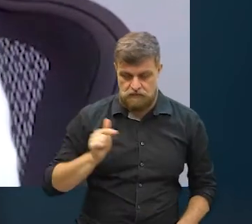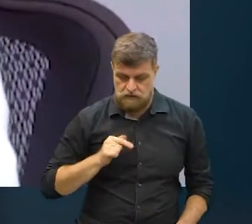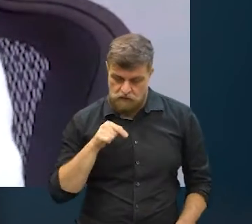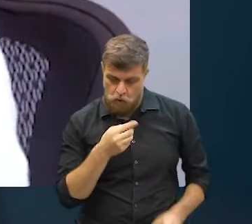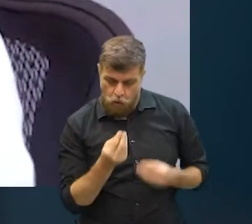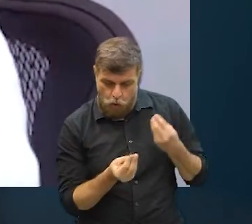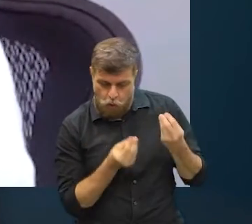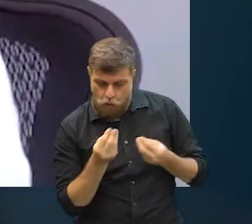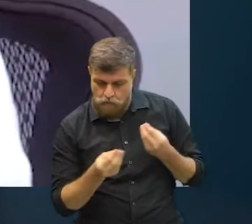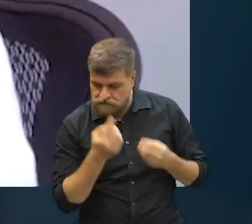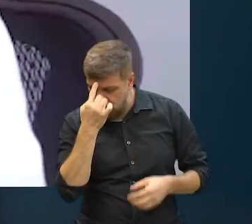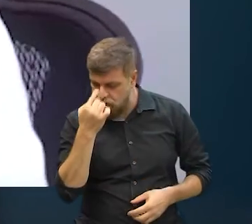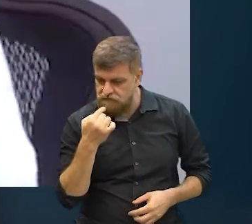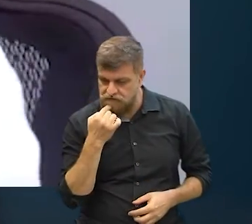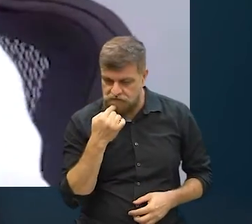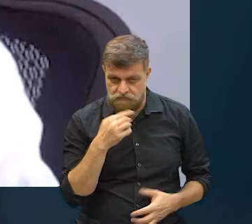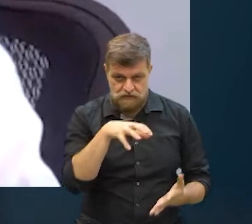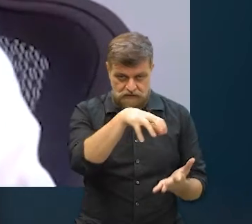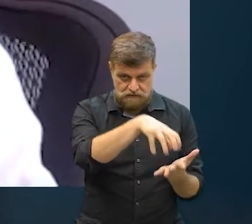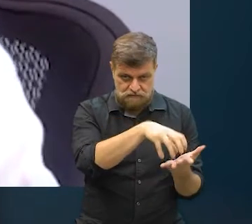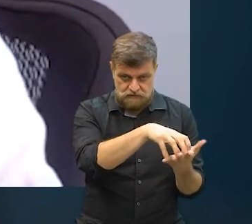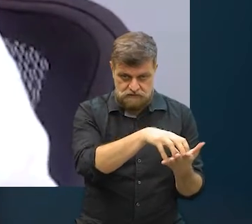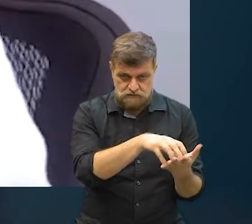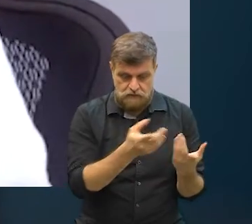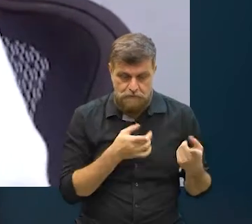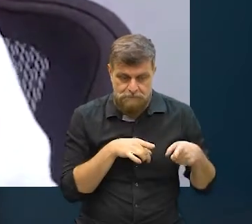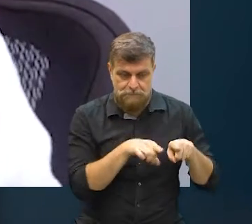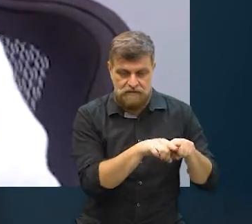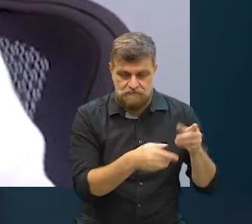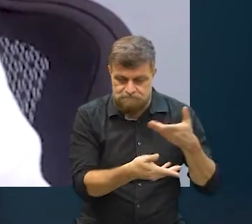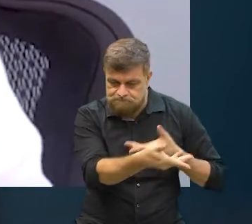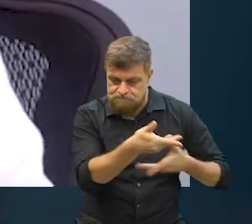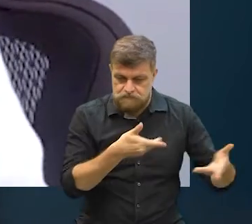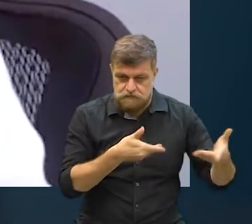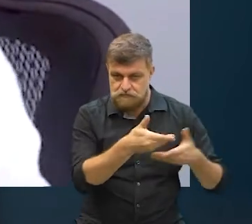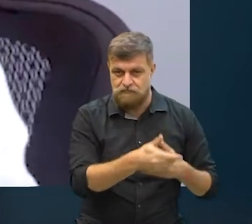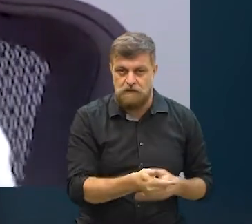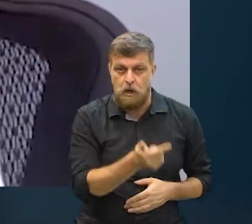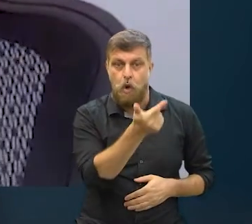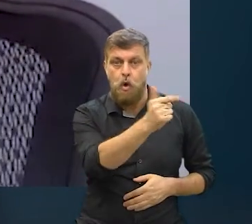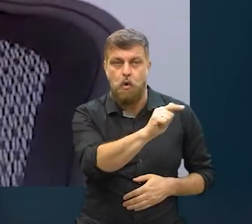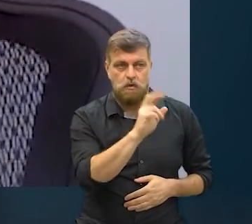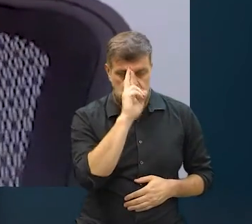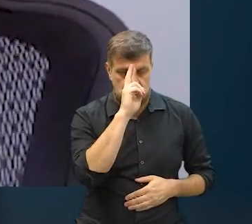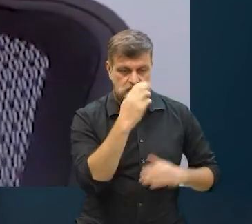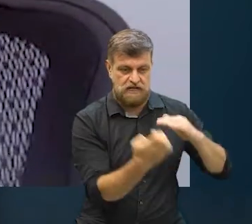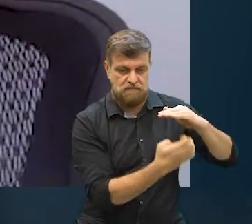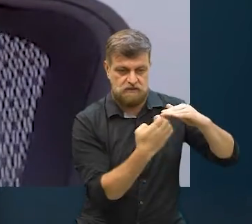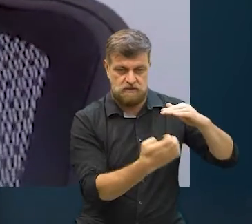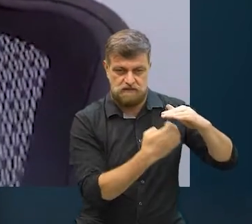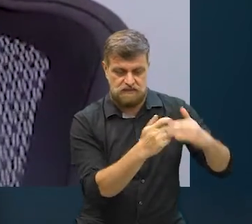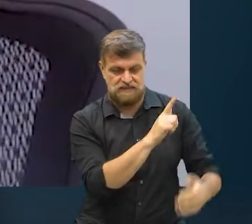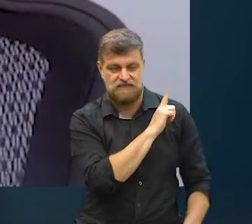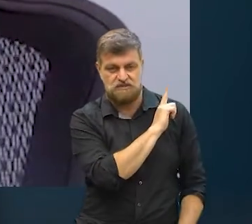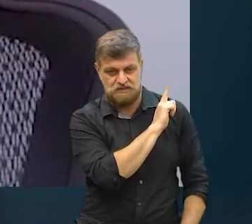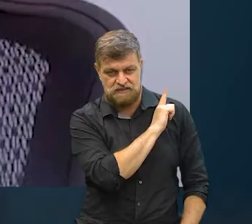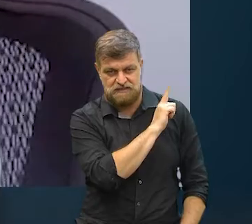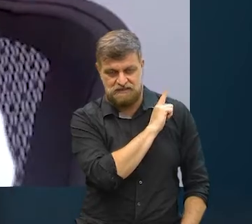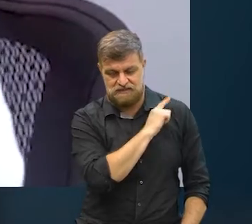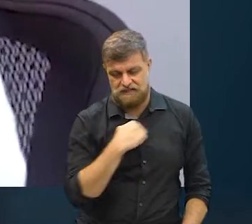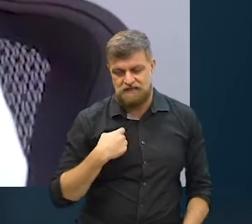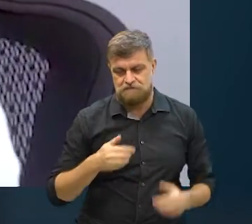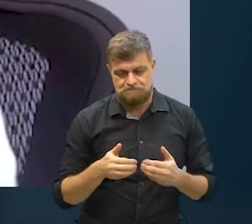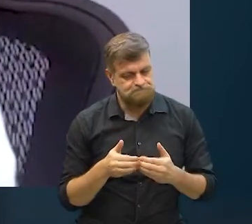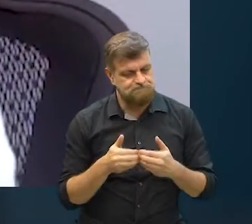gente testou para ver como que era o perfil do franqueado e percebemos que era muito mais fácil ter um outro empresário gerindo o nosso negócio. E foi